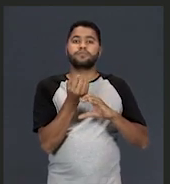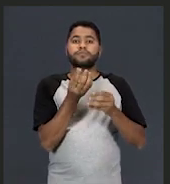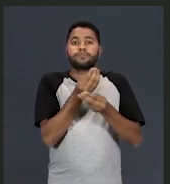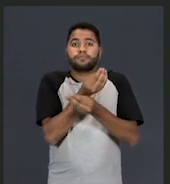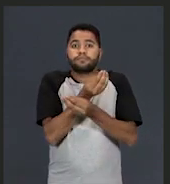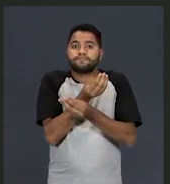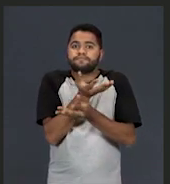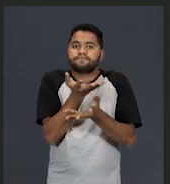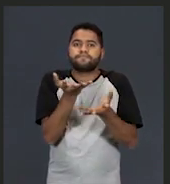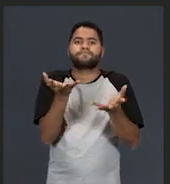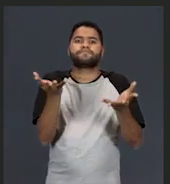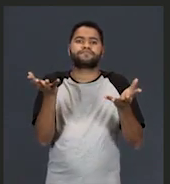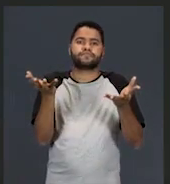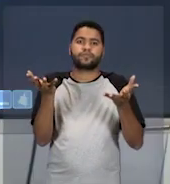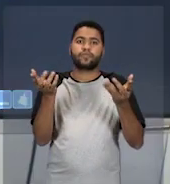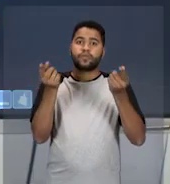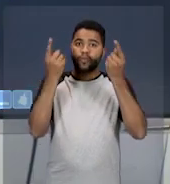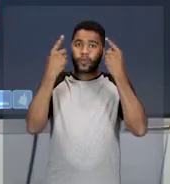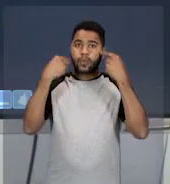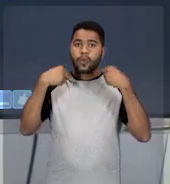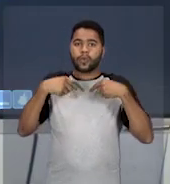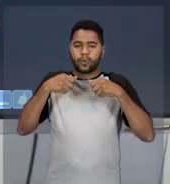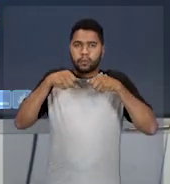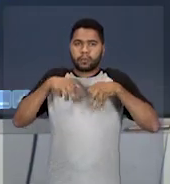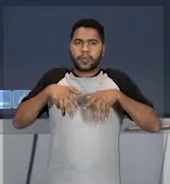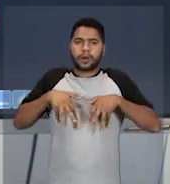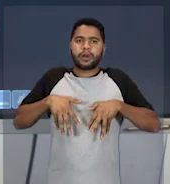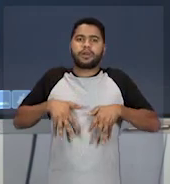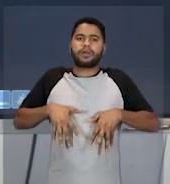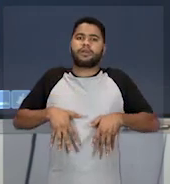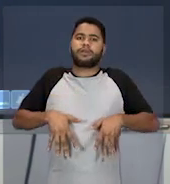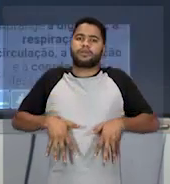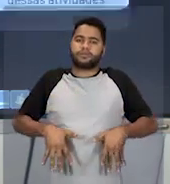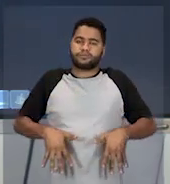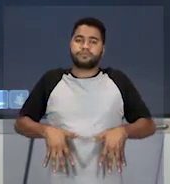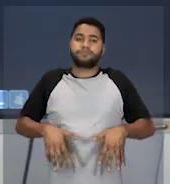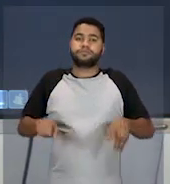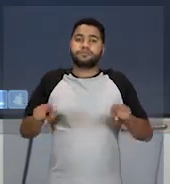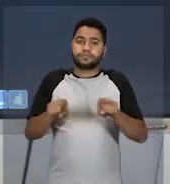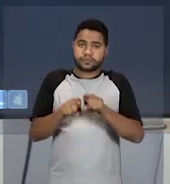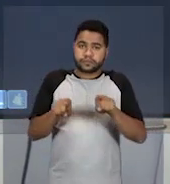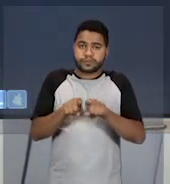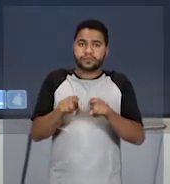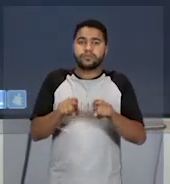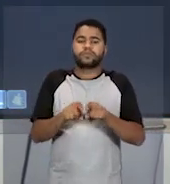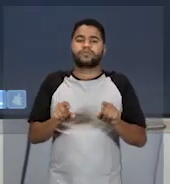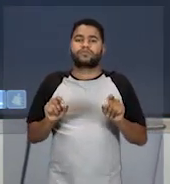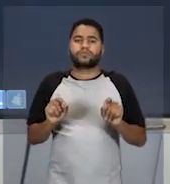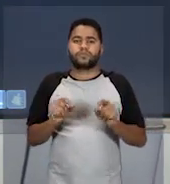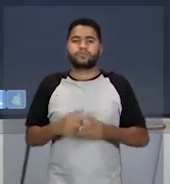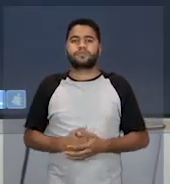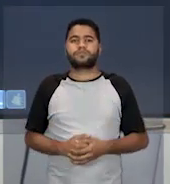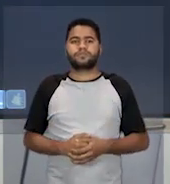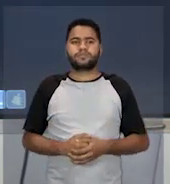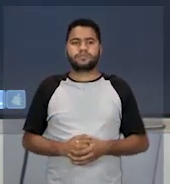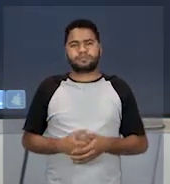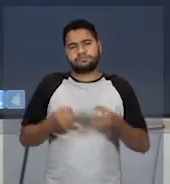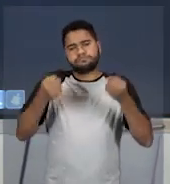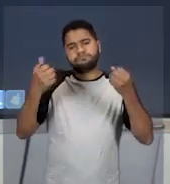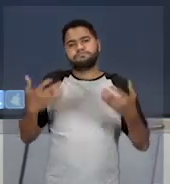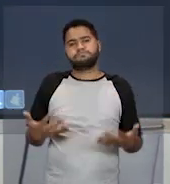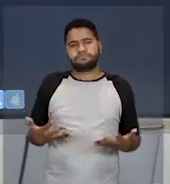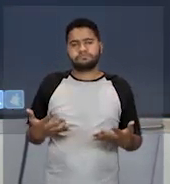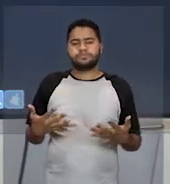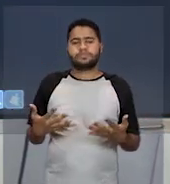distribuir esses nutrientes no corpo todo e também, já que eu falei